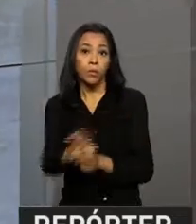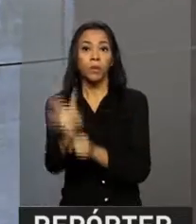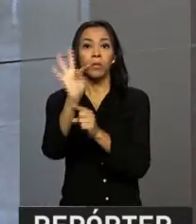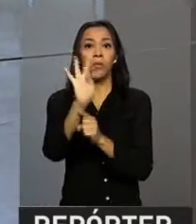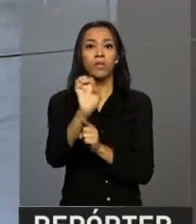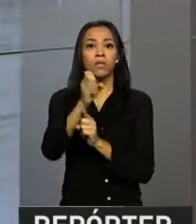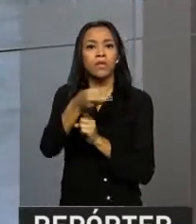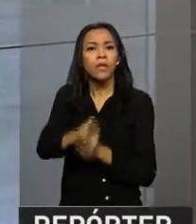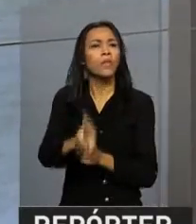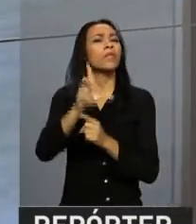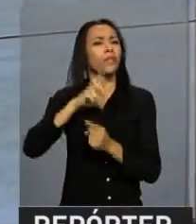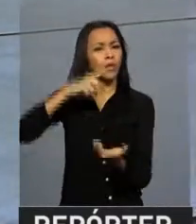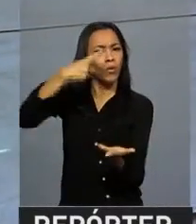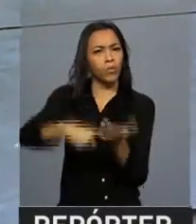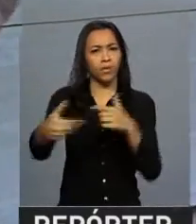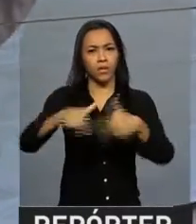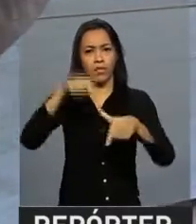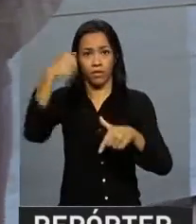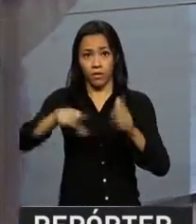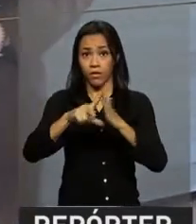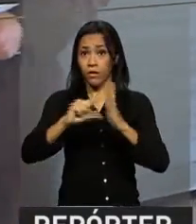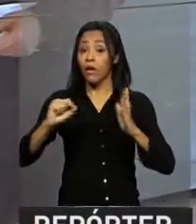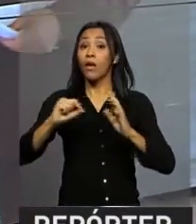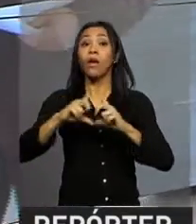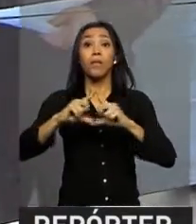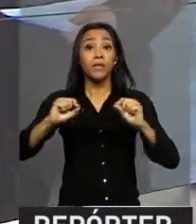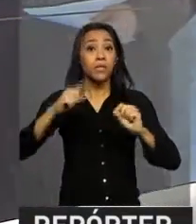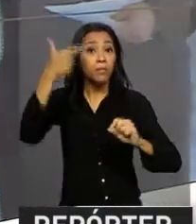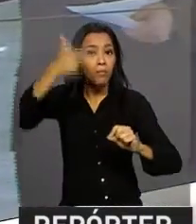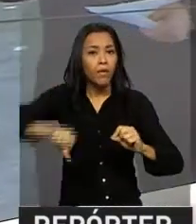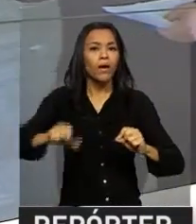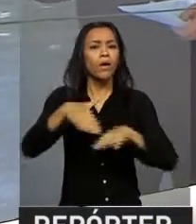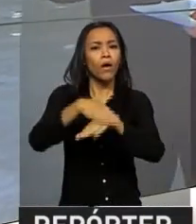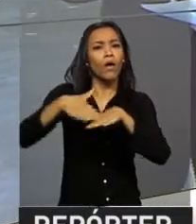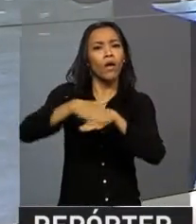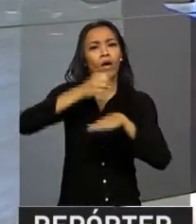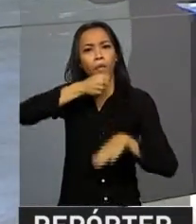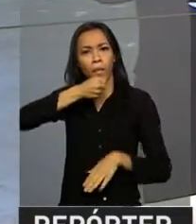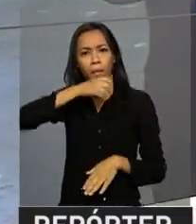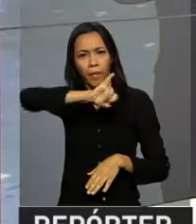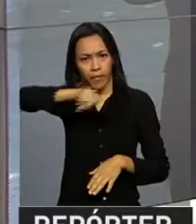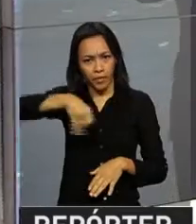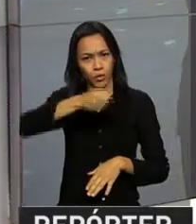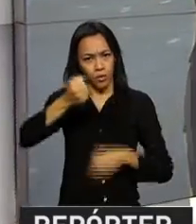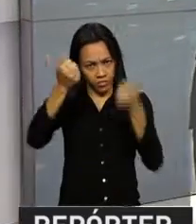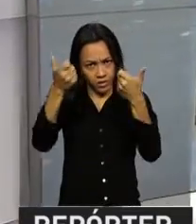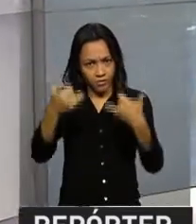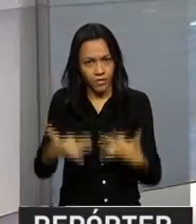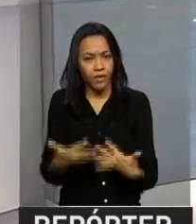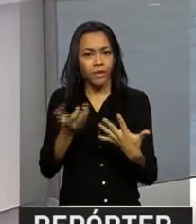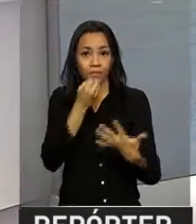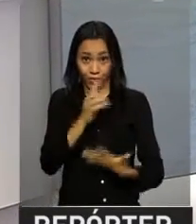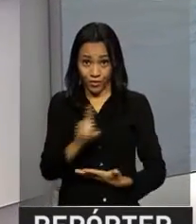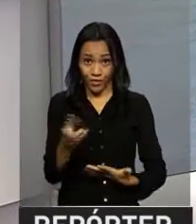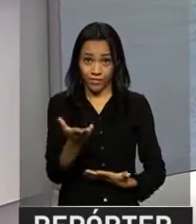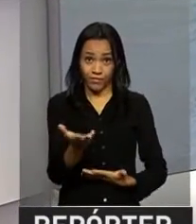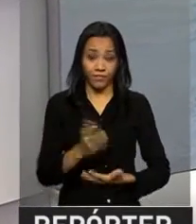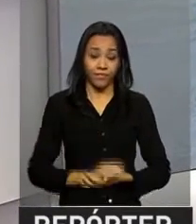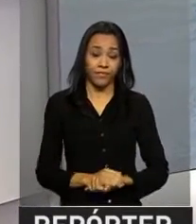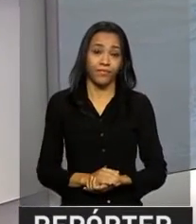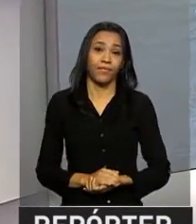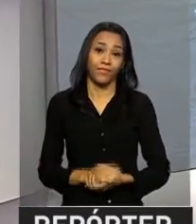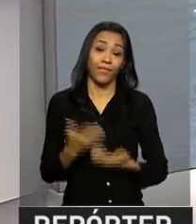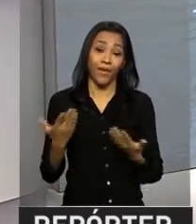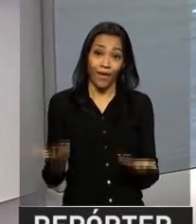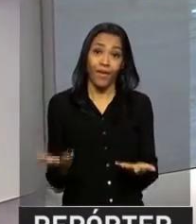agenda hoje em Brasília. Nós vamos mais uma vez conversar com João Pedro Neto, que tem essas informações. João, bom dia.